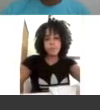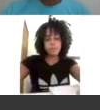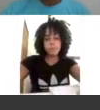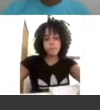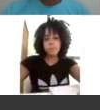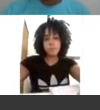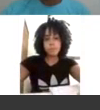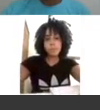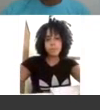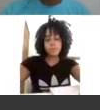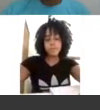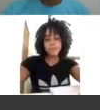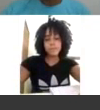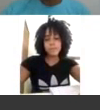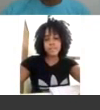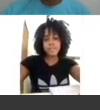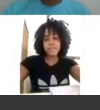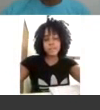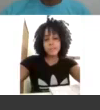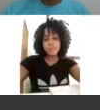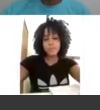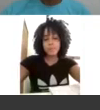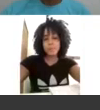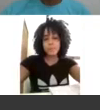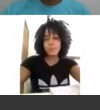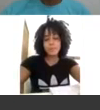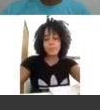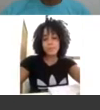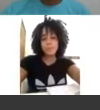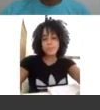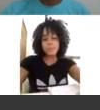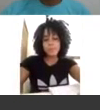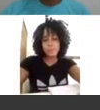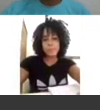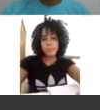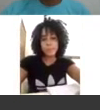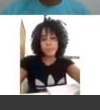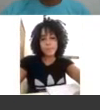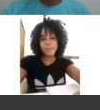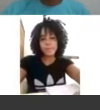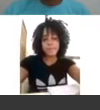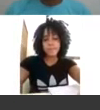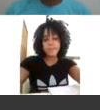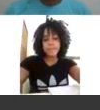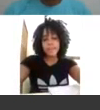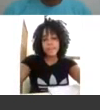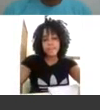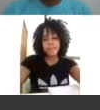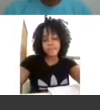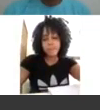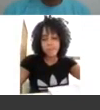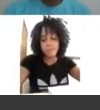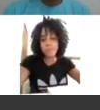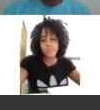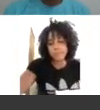queria realmente agradecer a presença de todas as pessoas hoje aqui, né? Dizer que esse seminário de avaliação, ele é muito importante, porque a gente tem